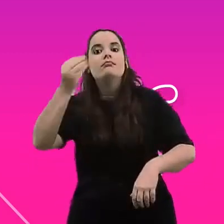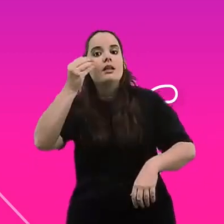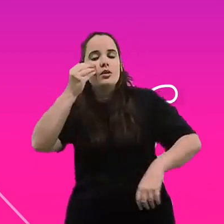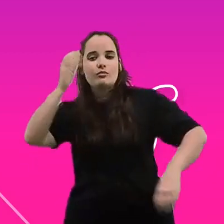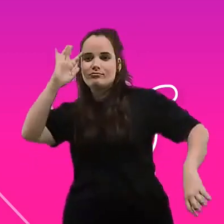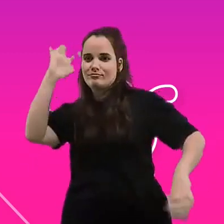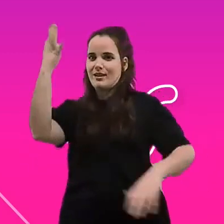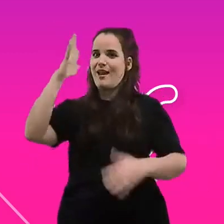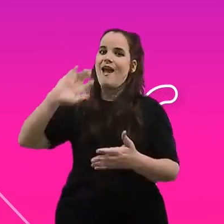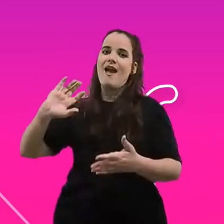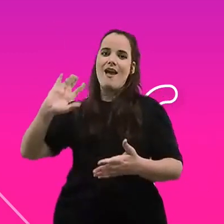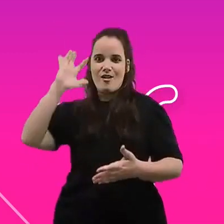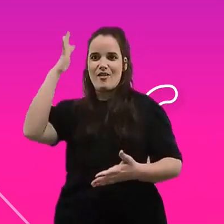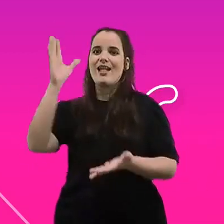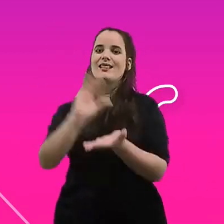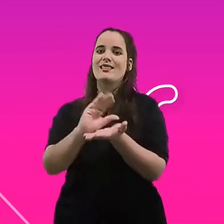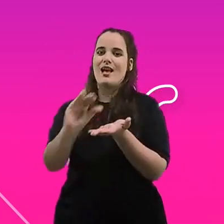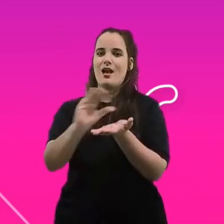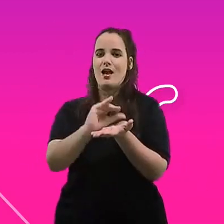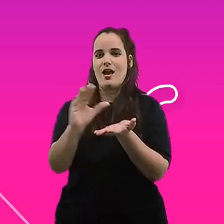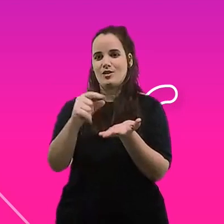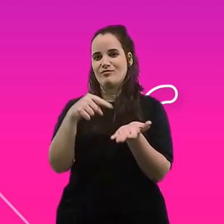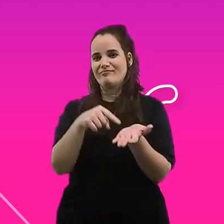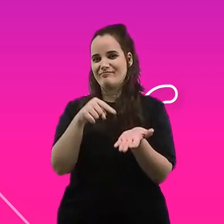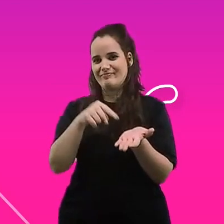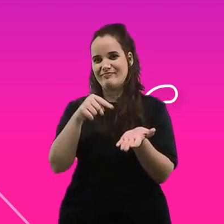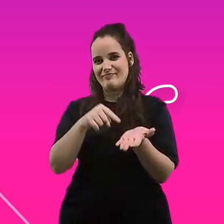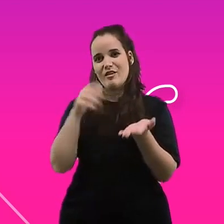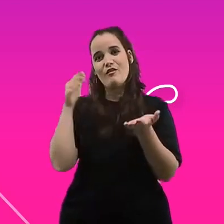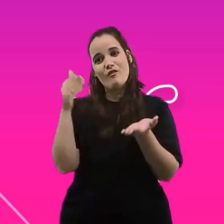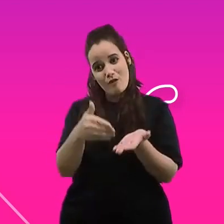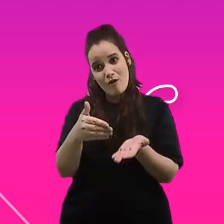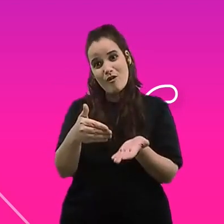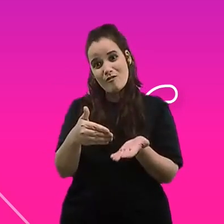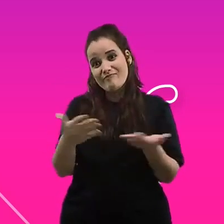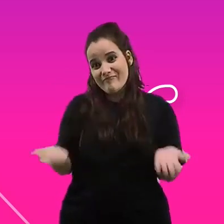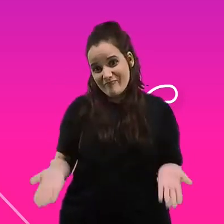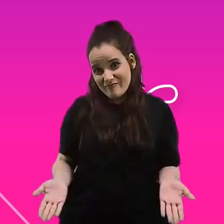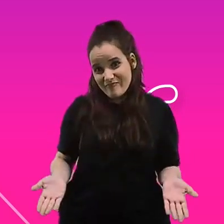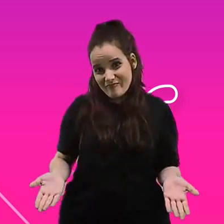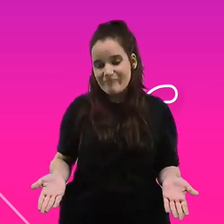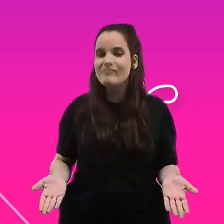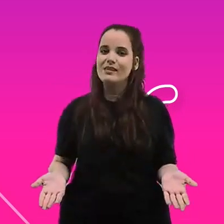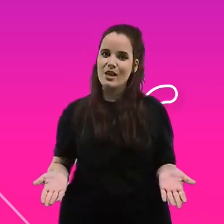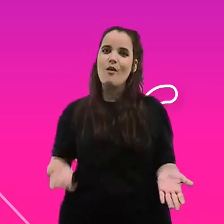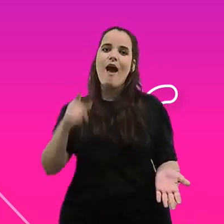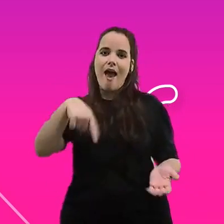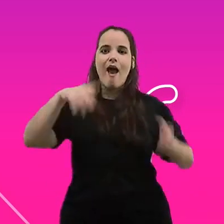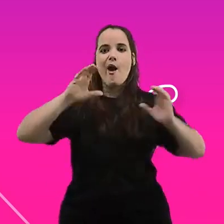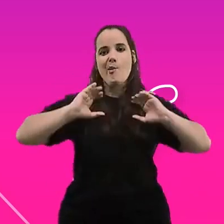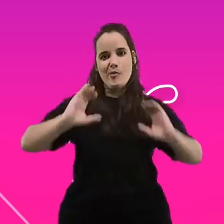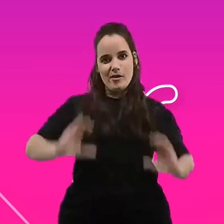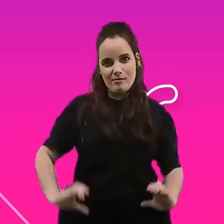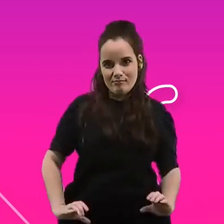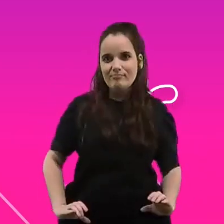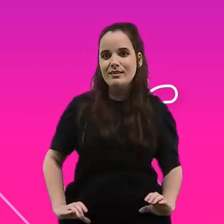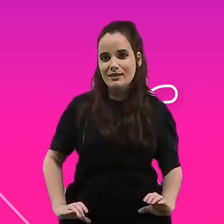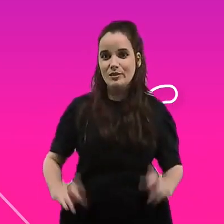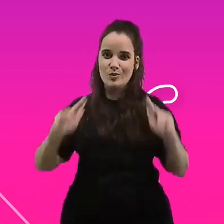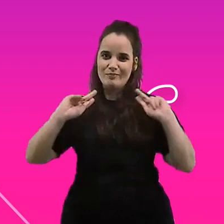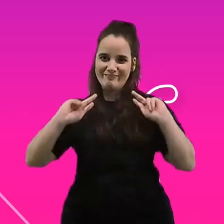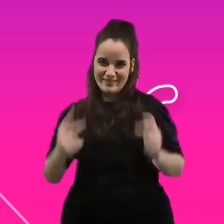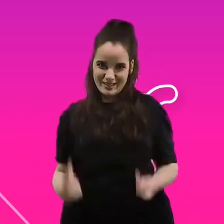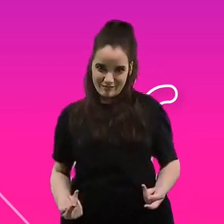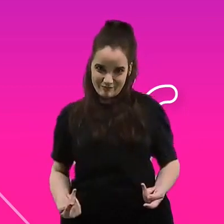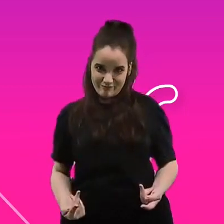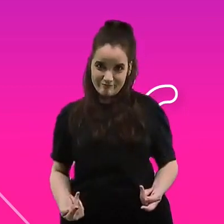né, para essa solução, e essa solução, de fato, ela reflete um comportamento, uma necessidade humana, né? E aqui no Mercado Livre a